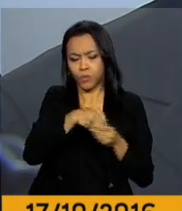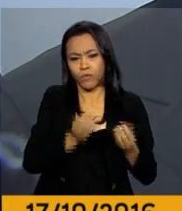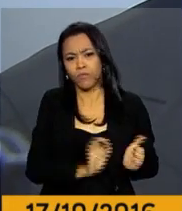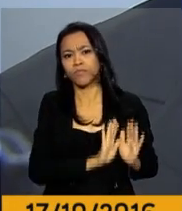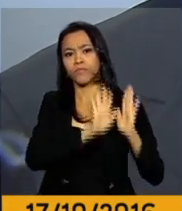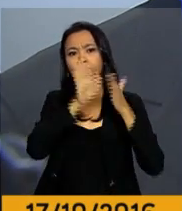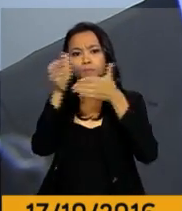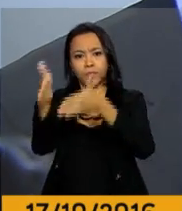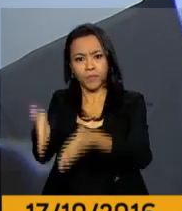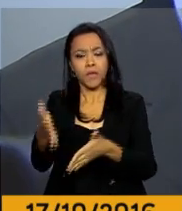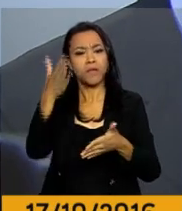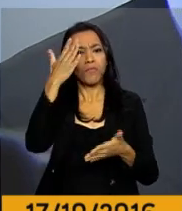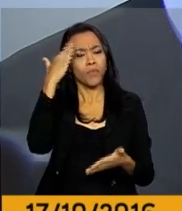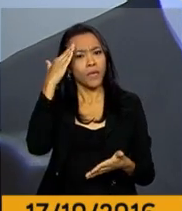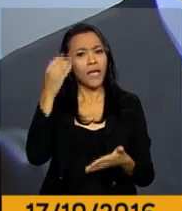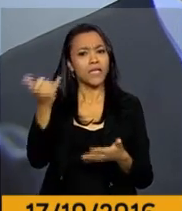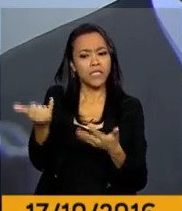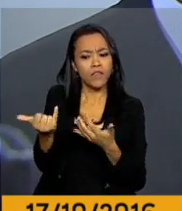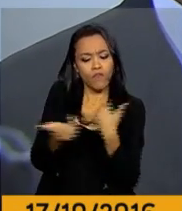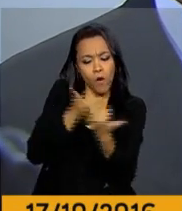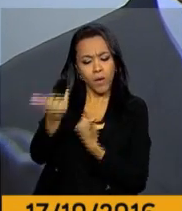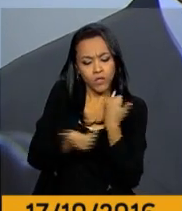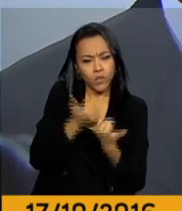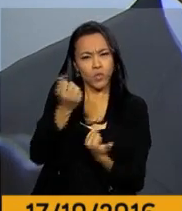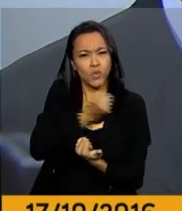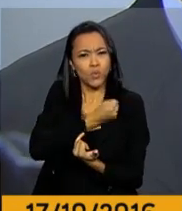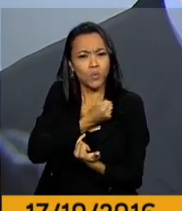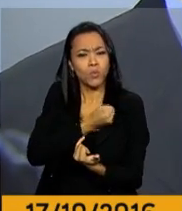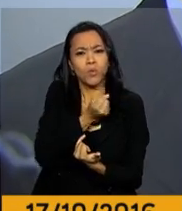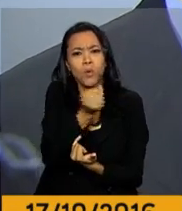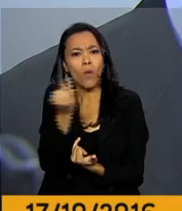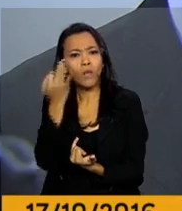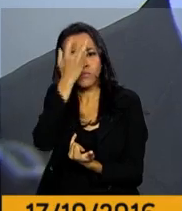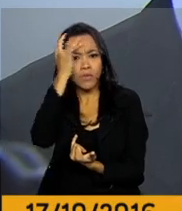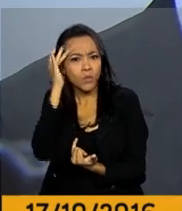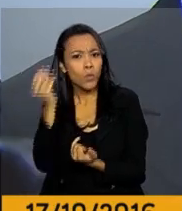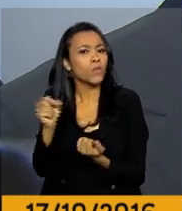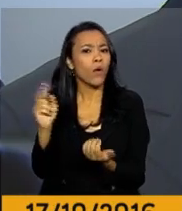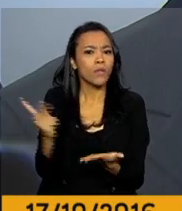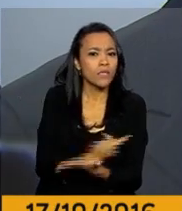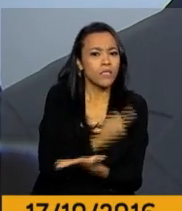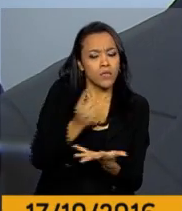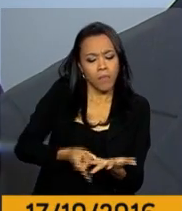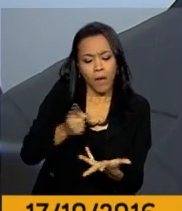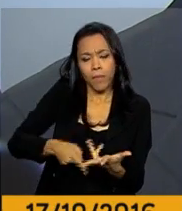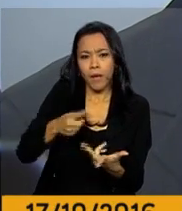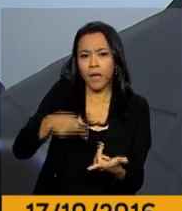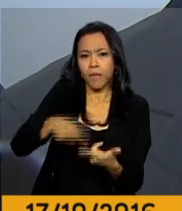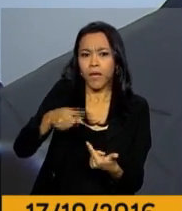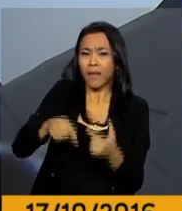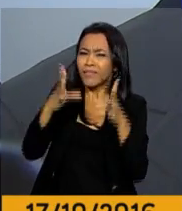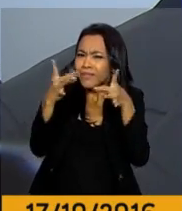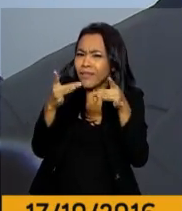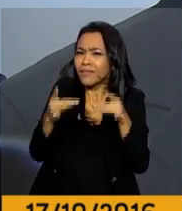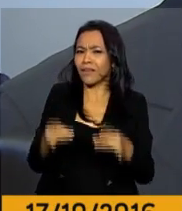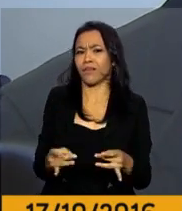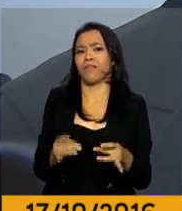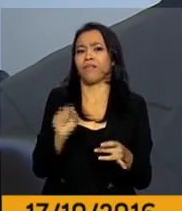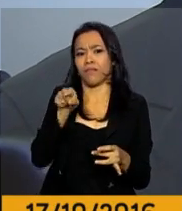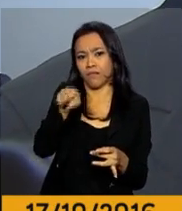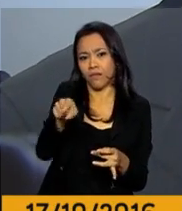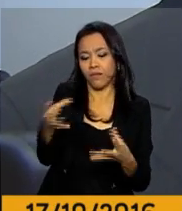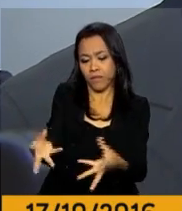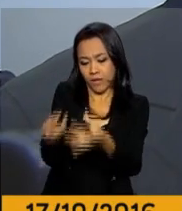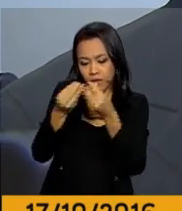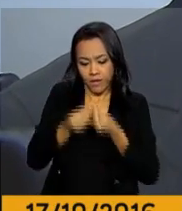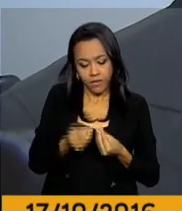passados, todos os dados numéricos, nós possamos aí sim ter uma avaliação do local e, a partir disso, desenvolver o que